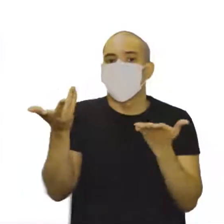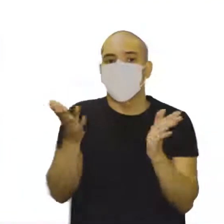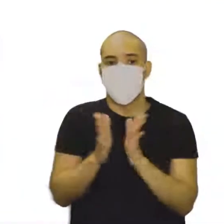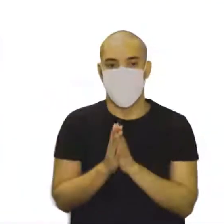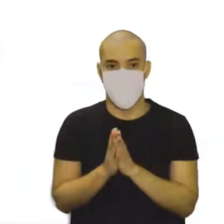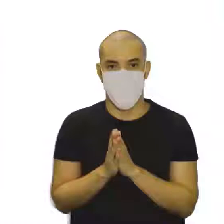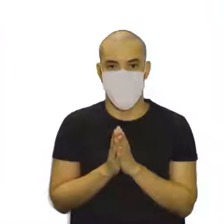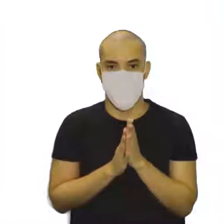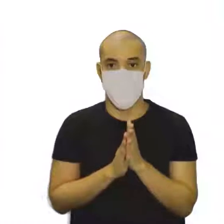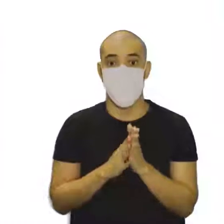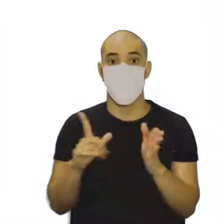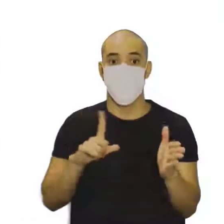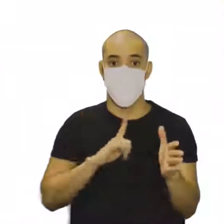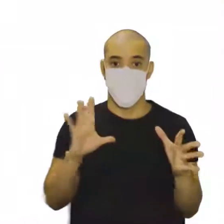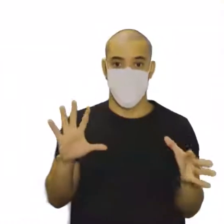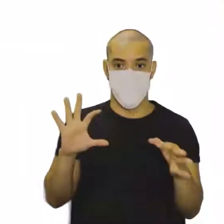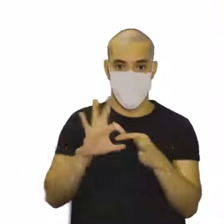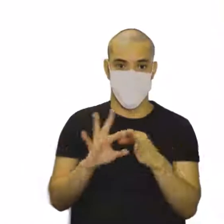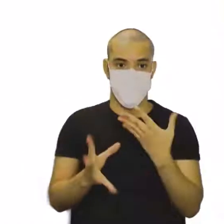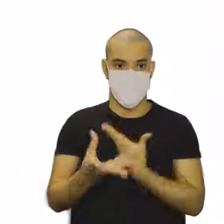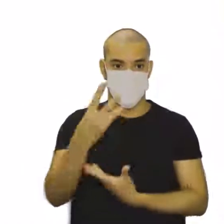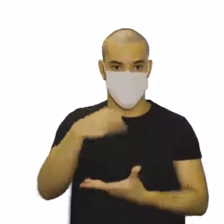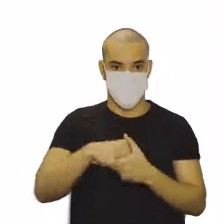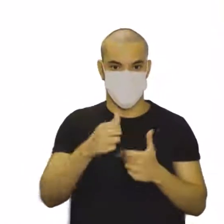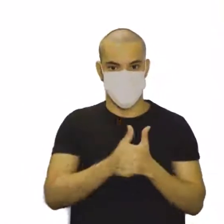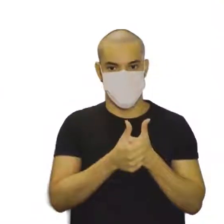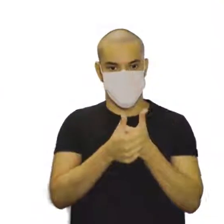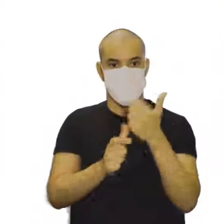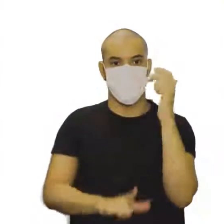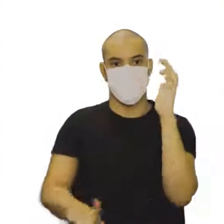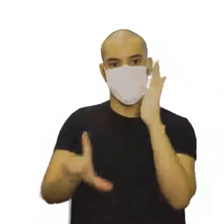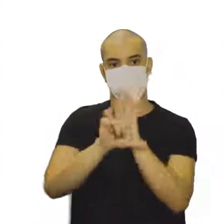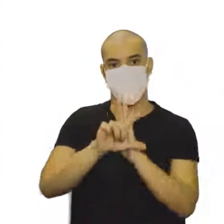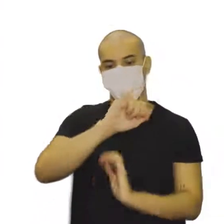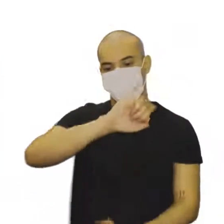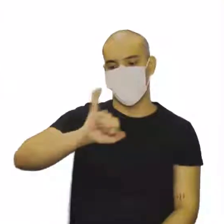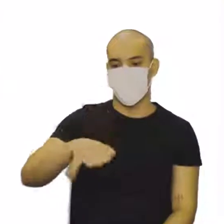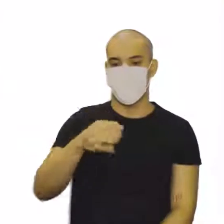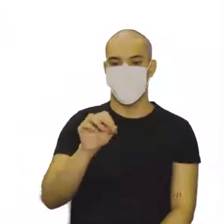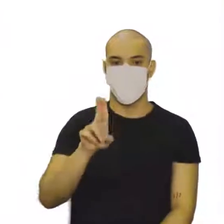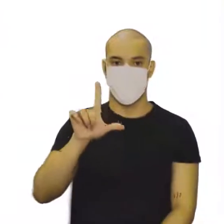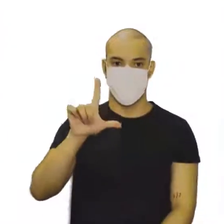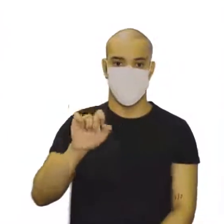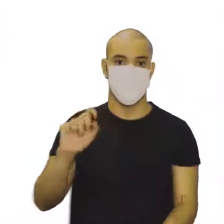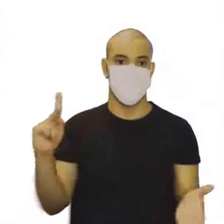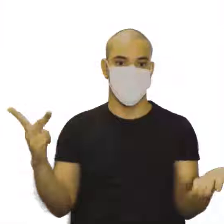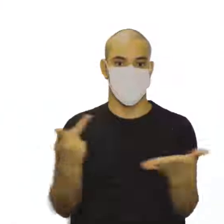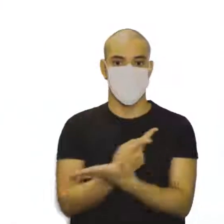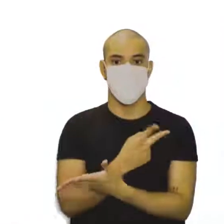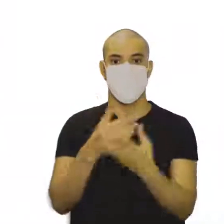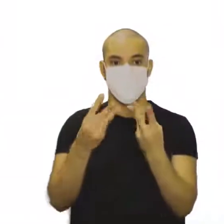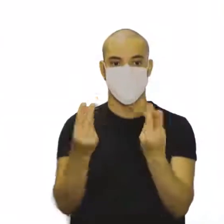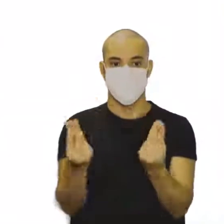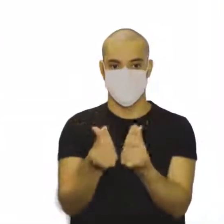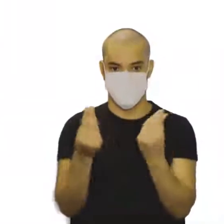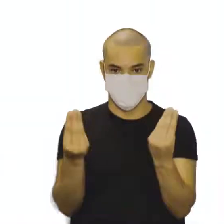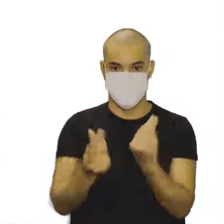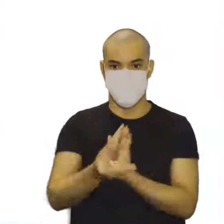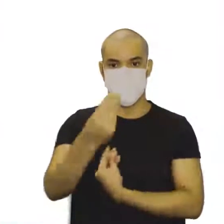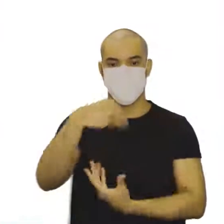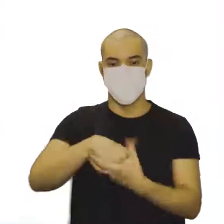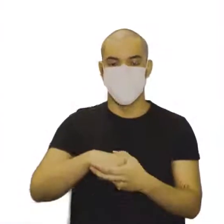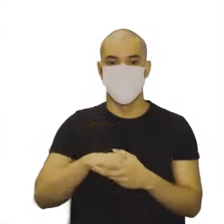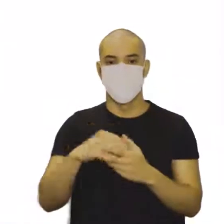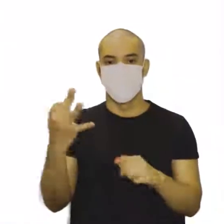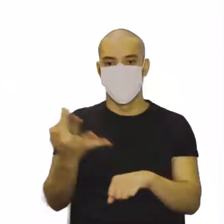circuitos. A corrente de curto-circuito, de acordo com a lei de Joule, provoca dissipação de potência na parte